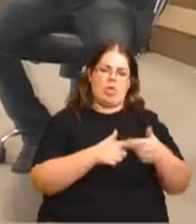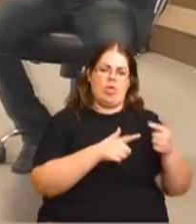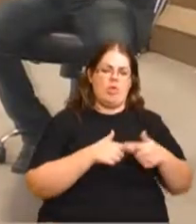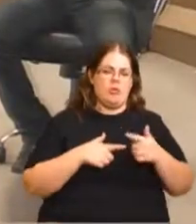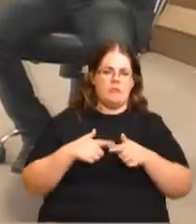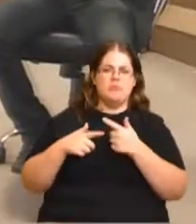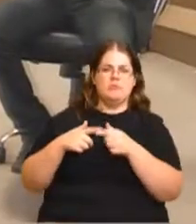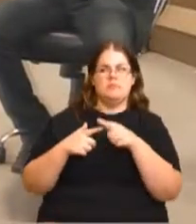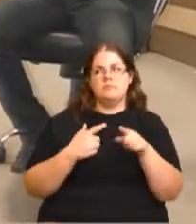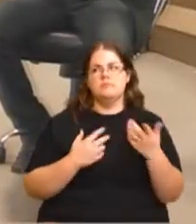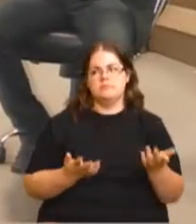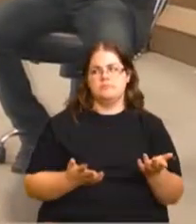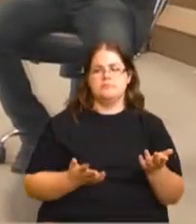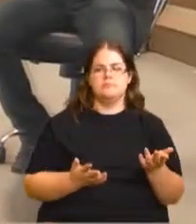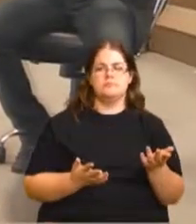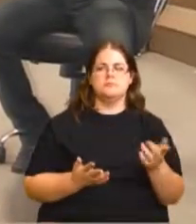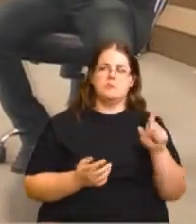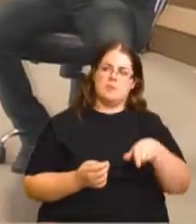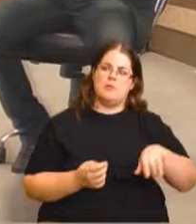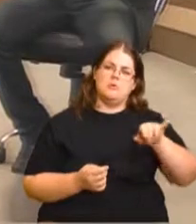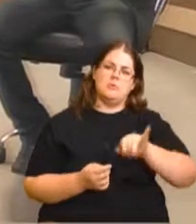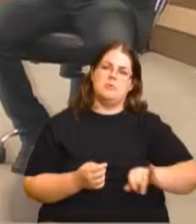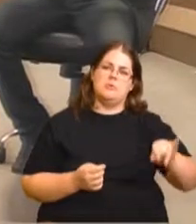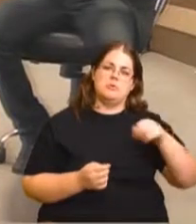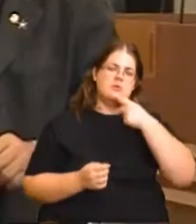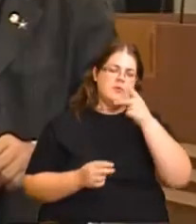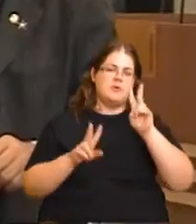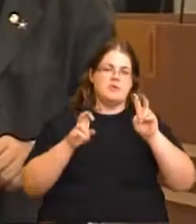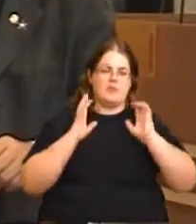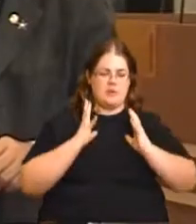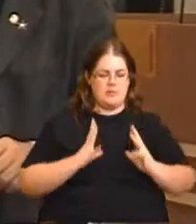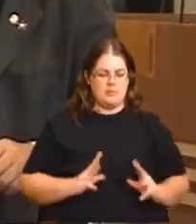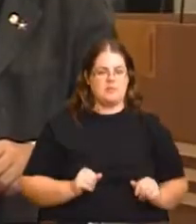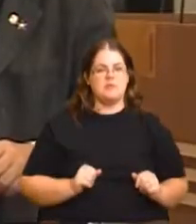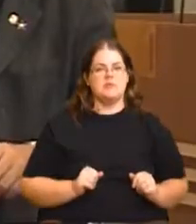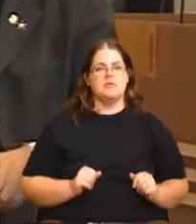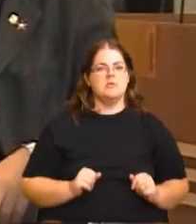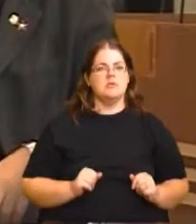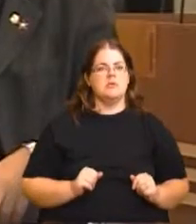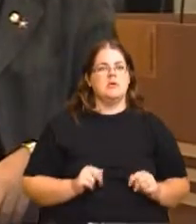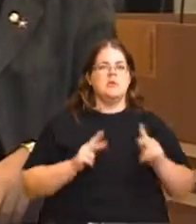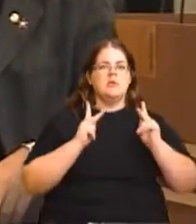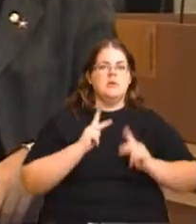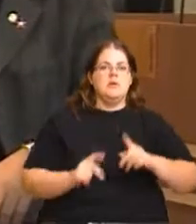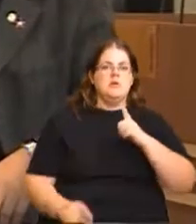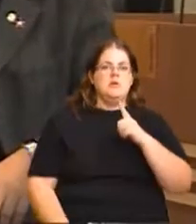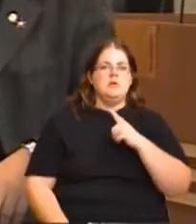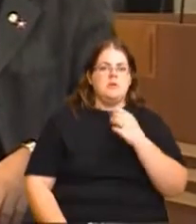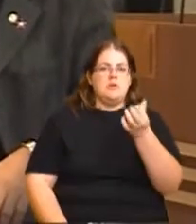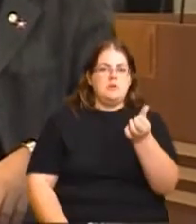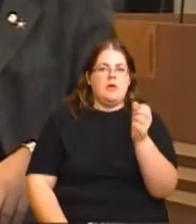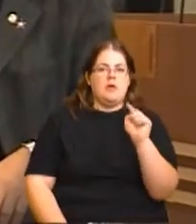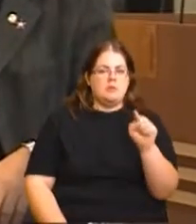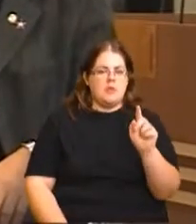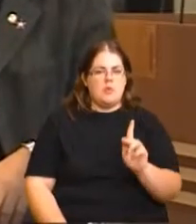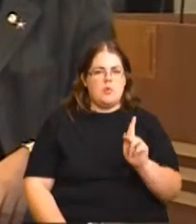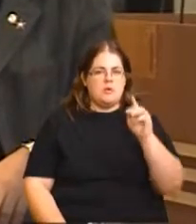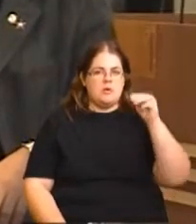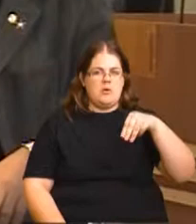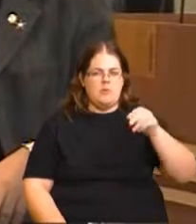Tem dado toda essa diferença. É uma questão até importante falar sobre a questão da limpeza, é que as pessoas têm 6 mil